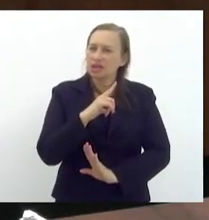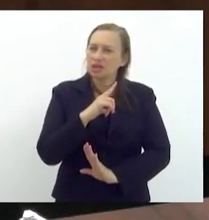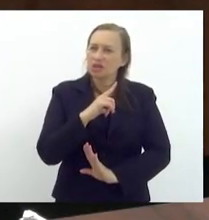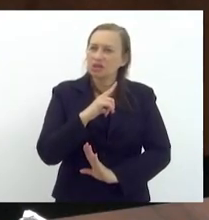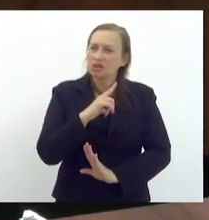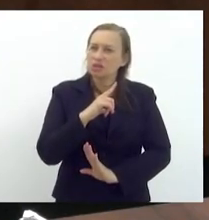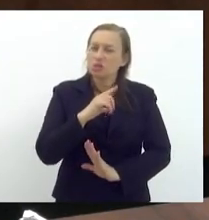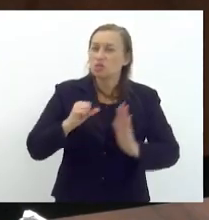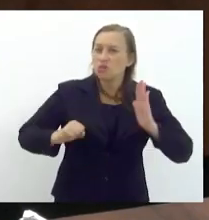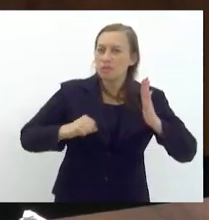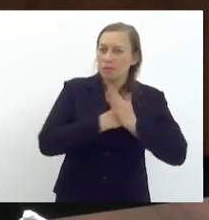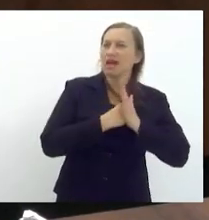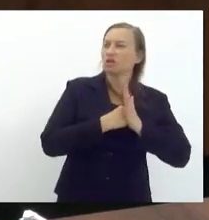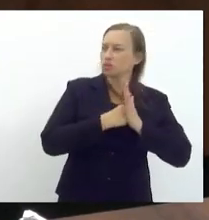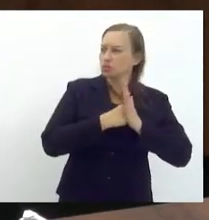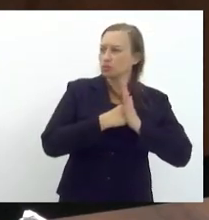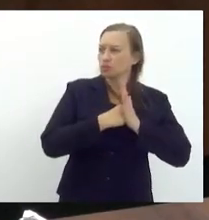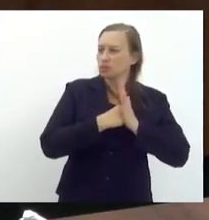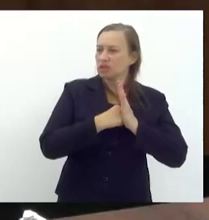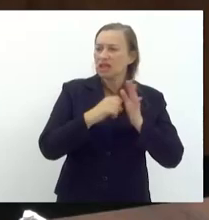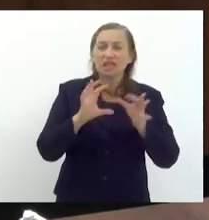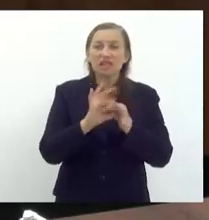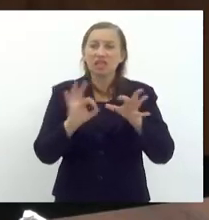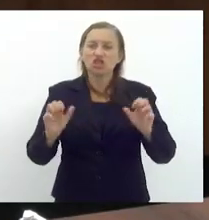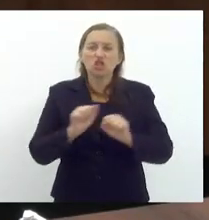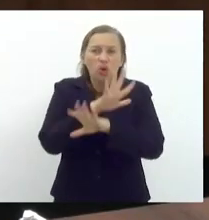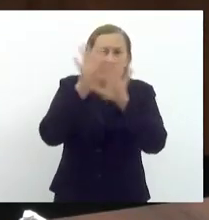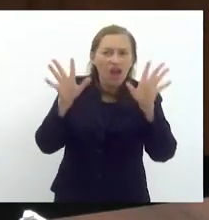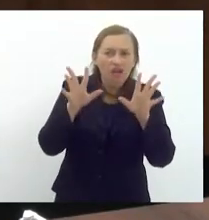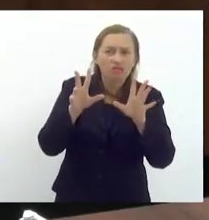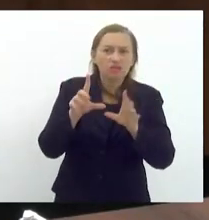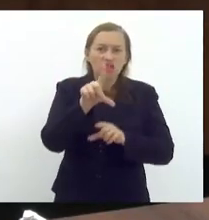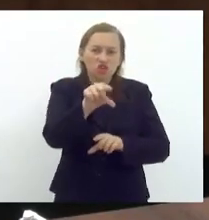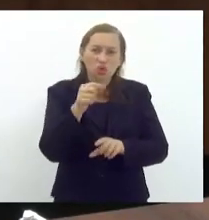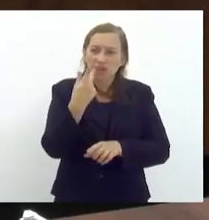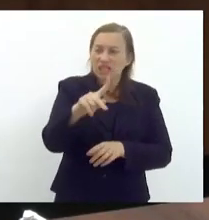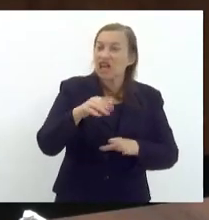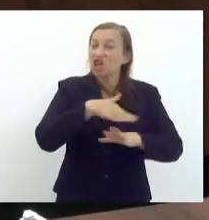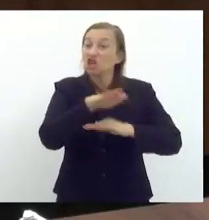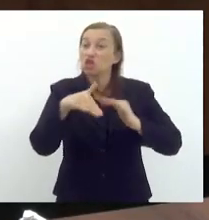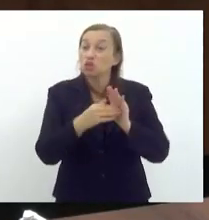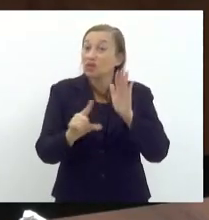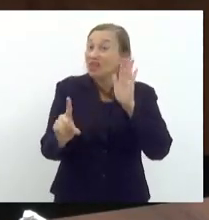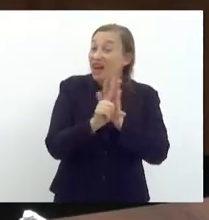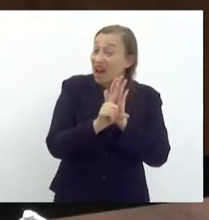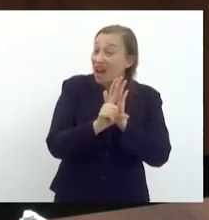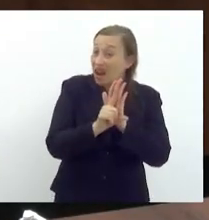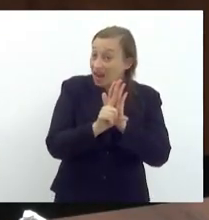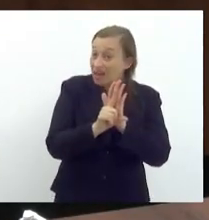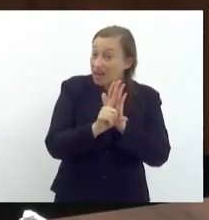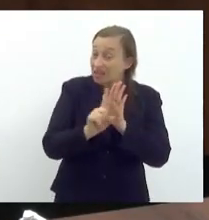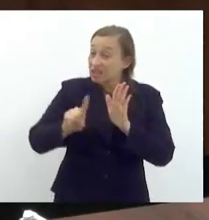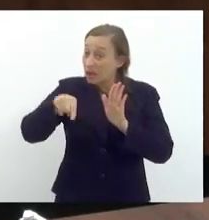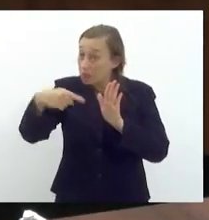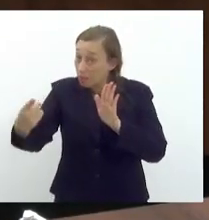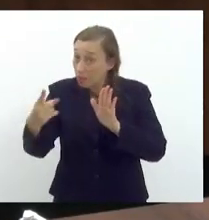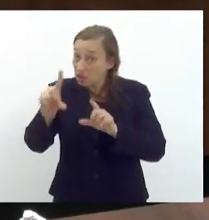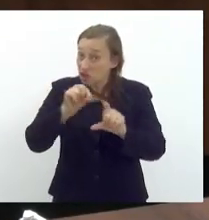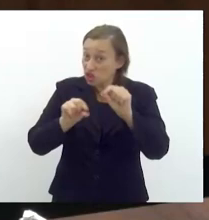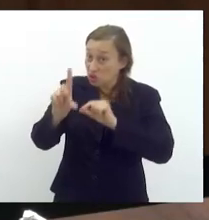o impacto e deixou claro na decisão dela que todas as leis A partir dessa decisão de